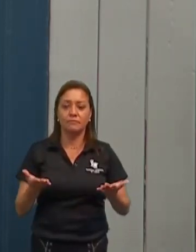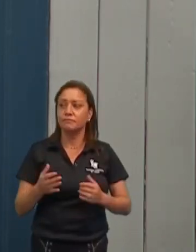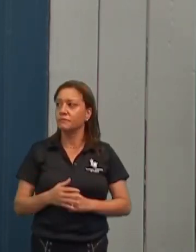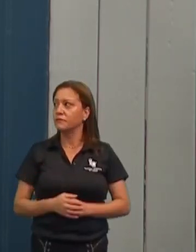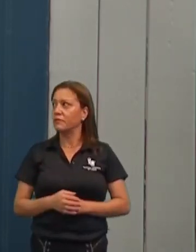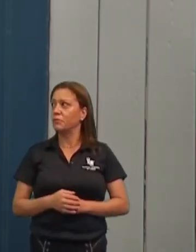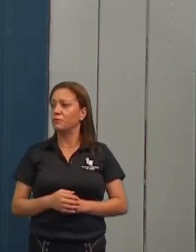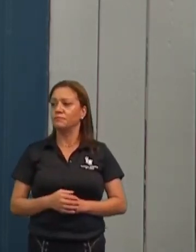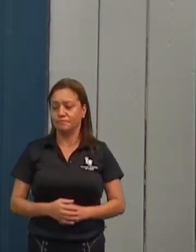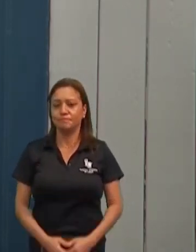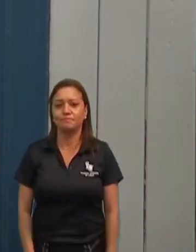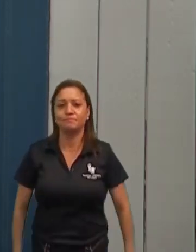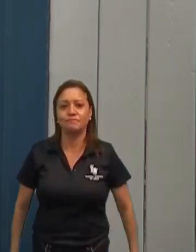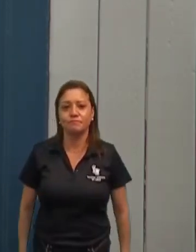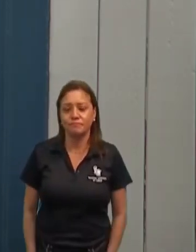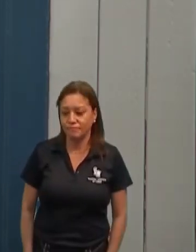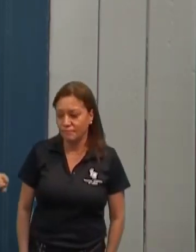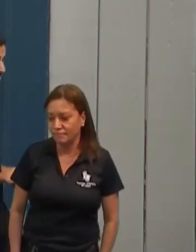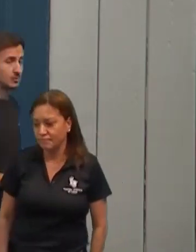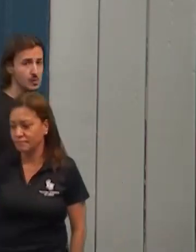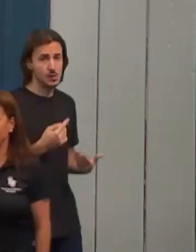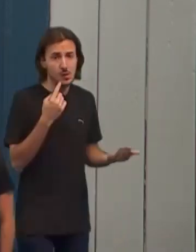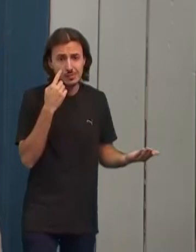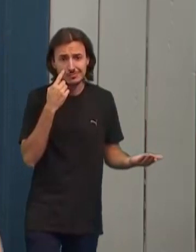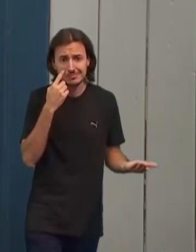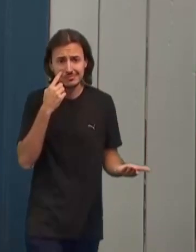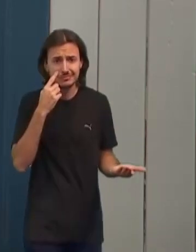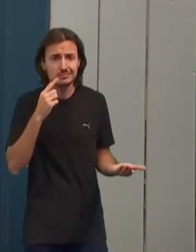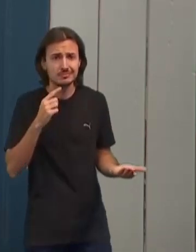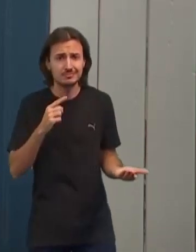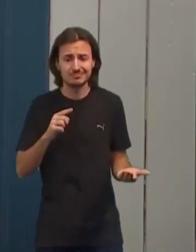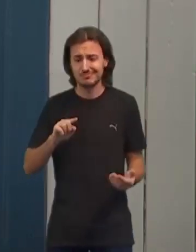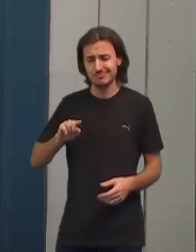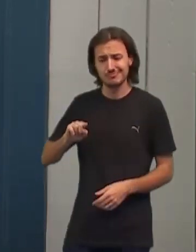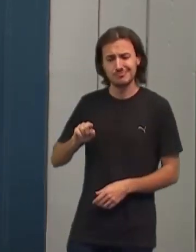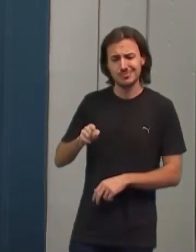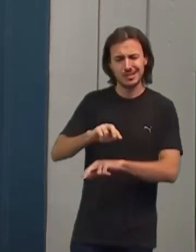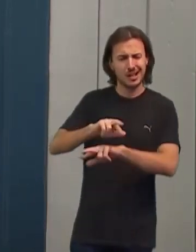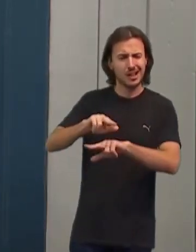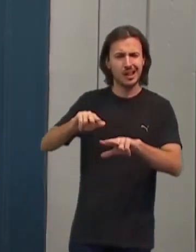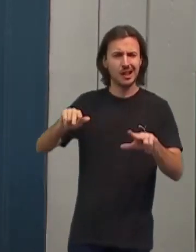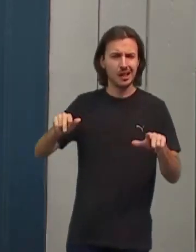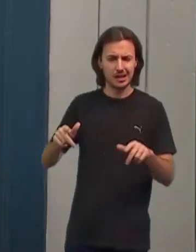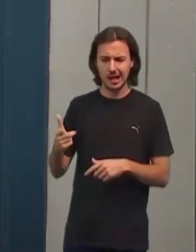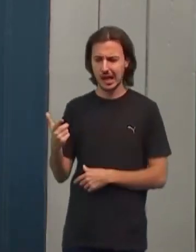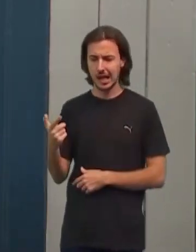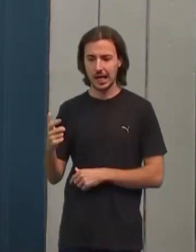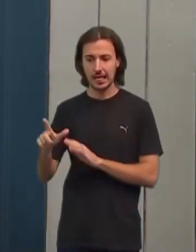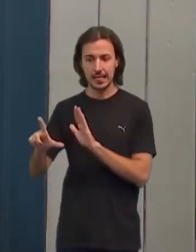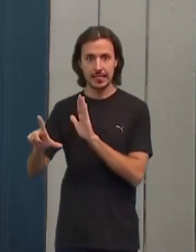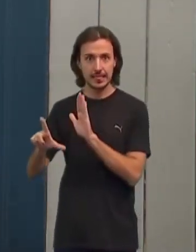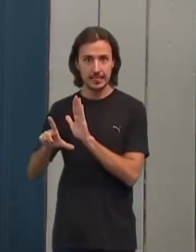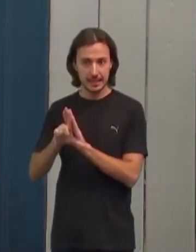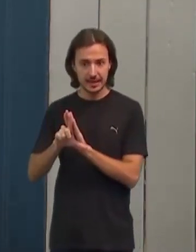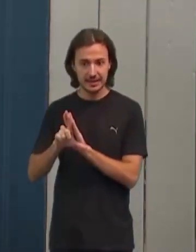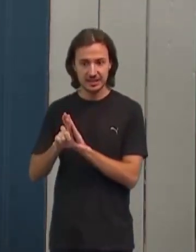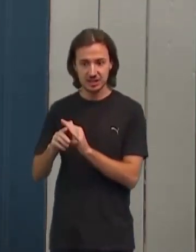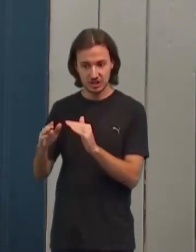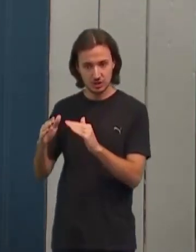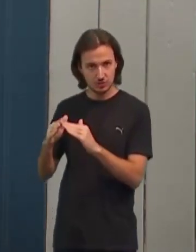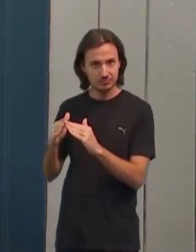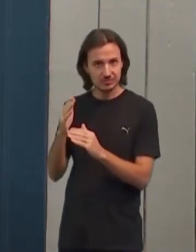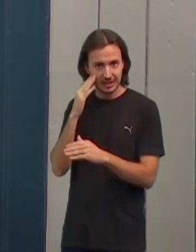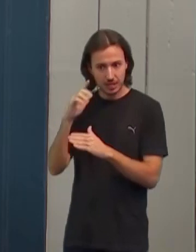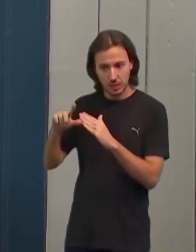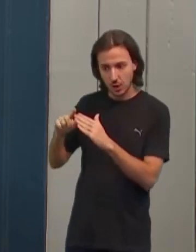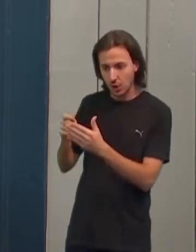milhares dessas armas saíram legalizadas das lojas direto para a mão do crime organizado,